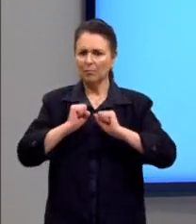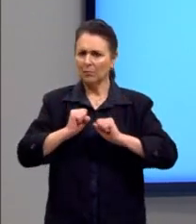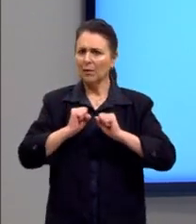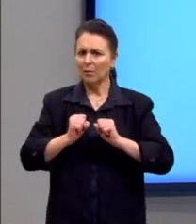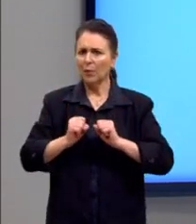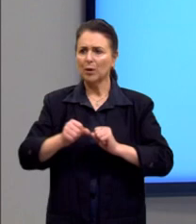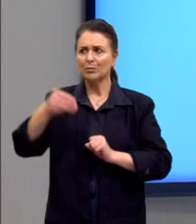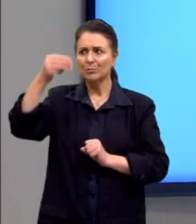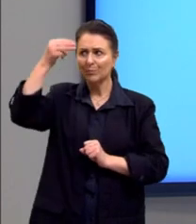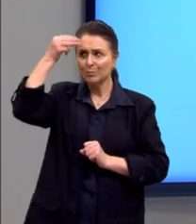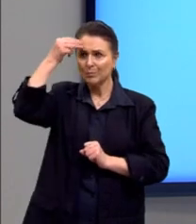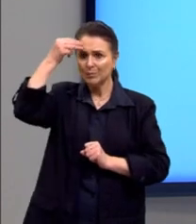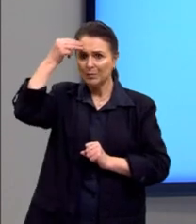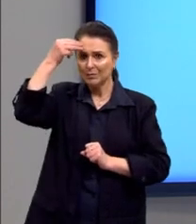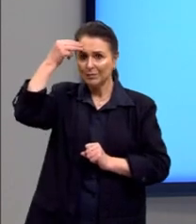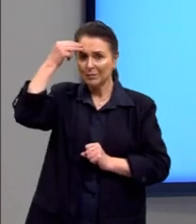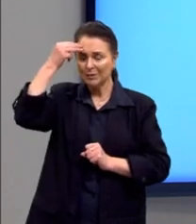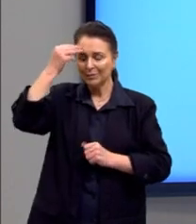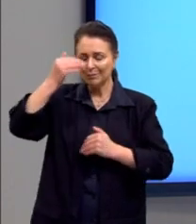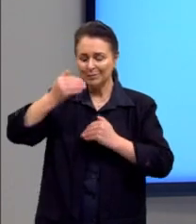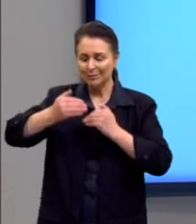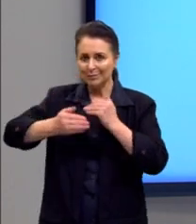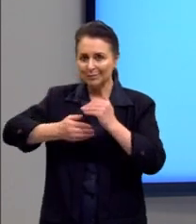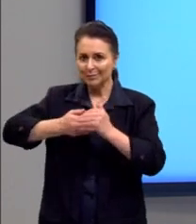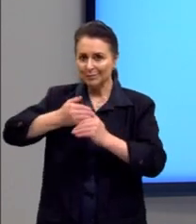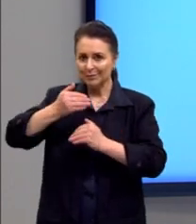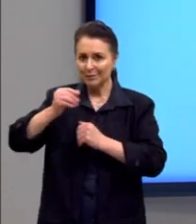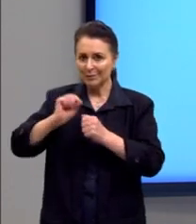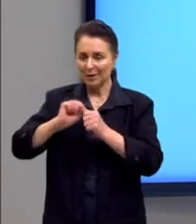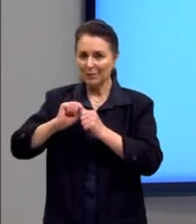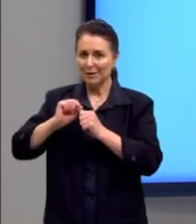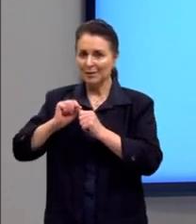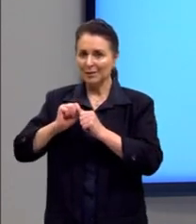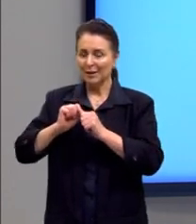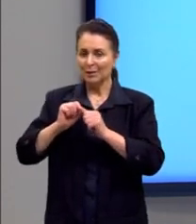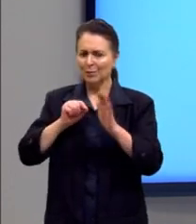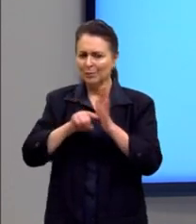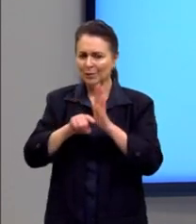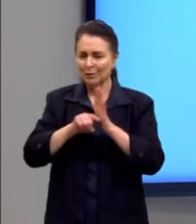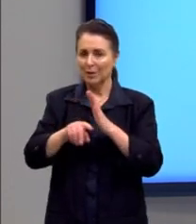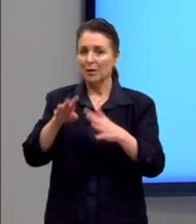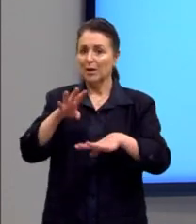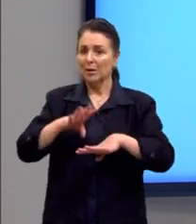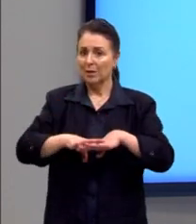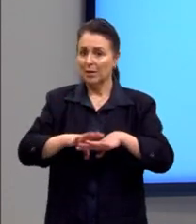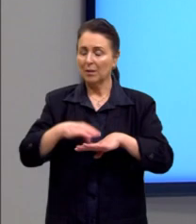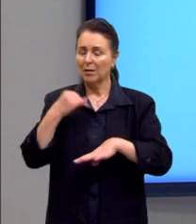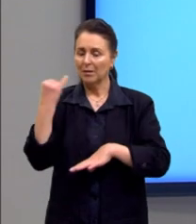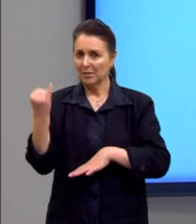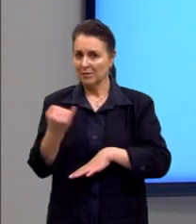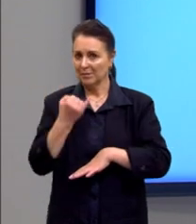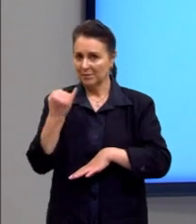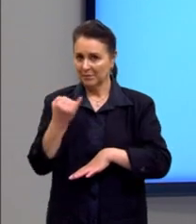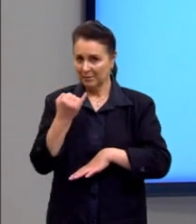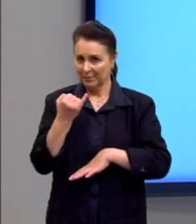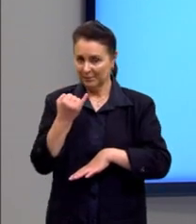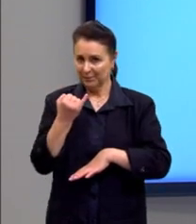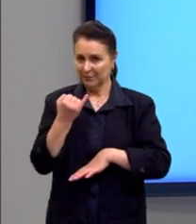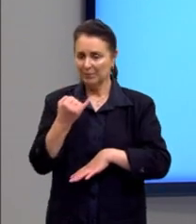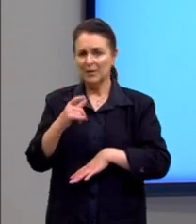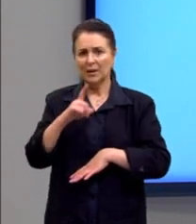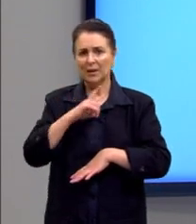pode ir memorizando né ao longo da resolução das questões na matemática é muito importante né a gente